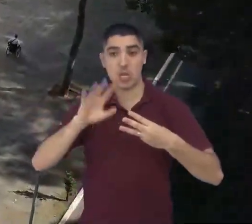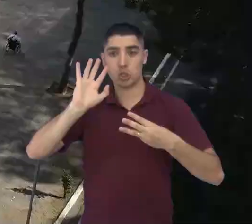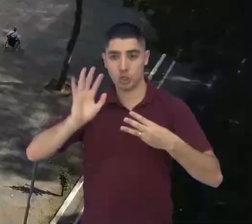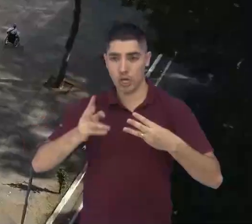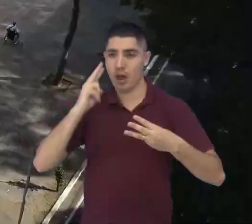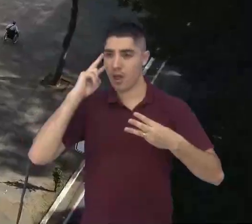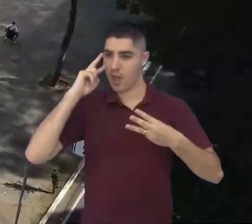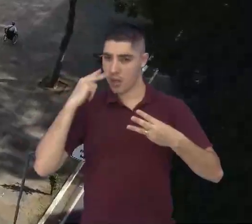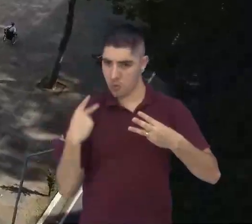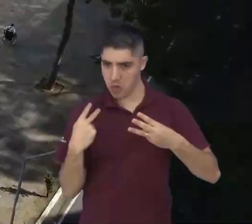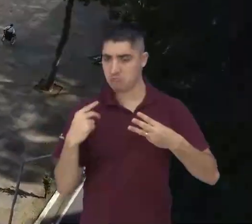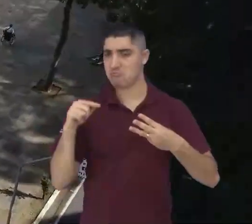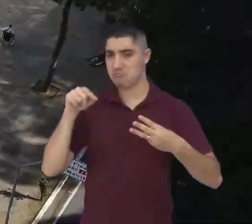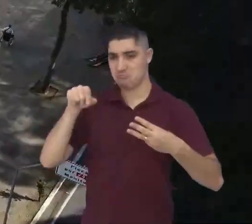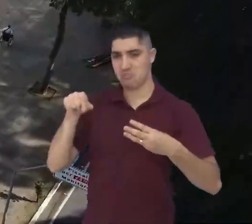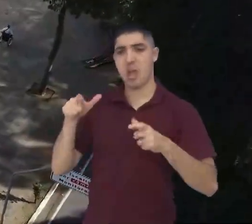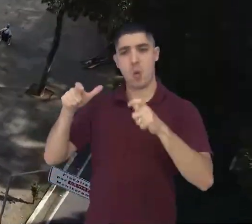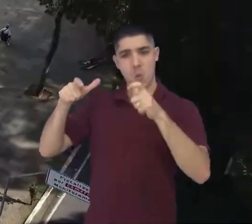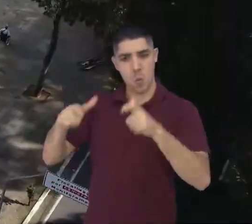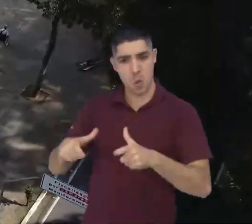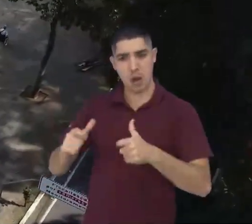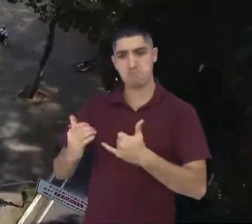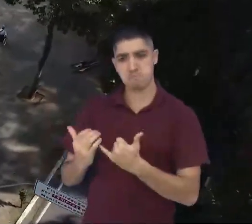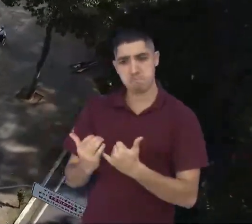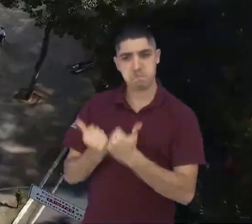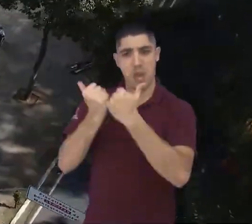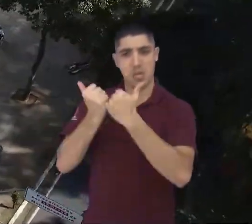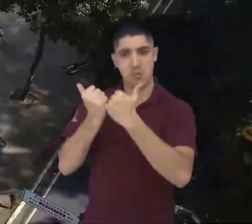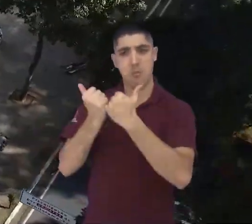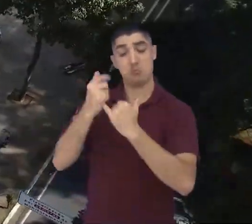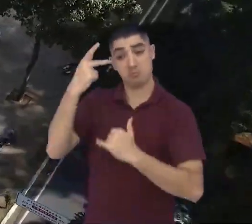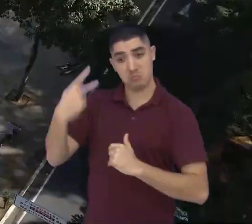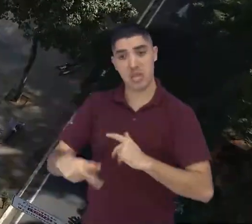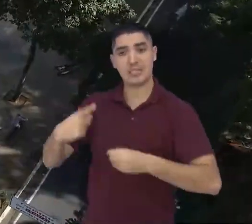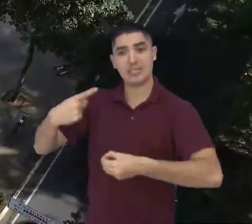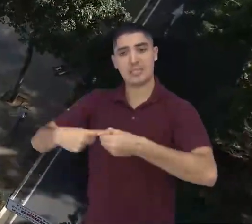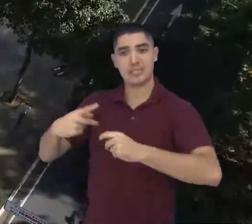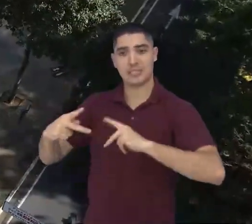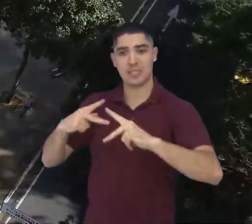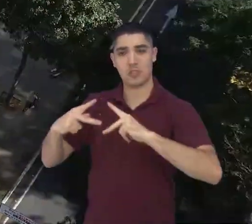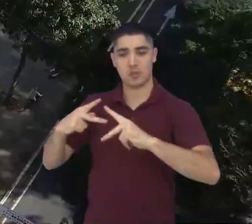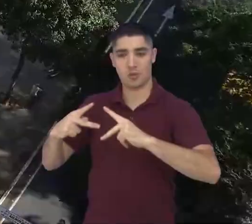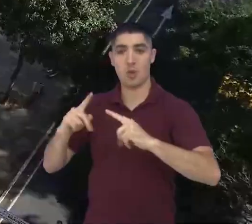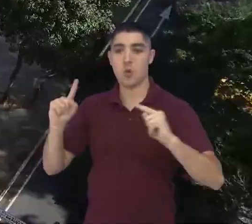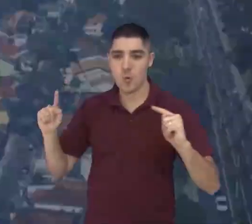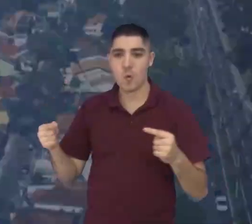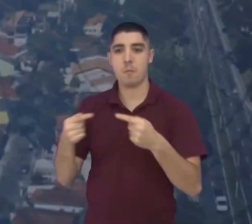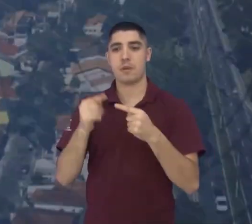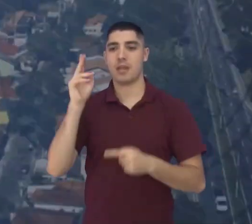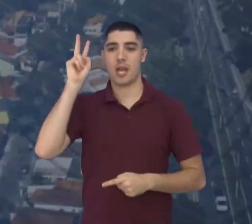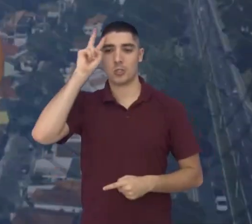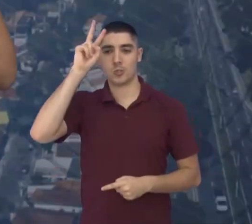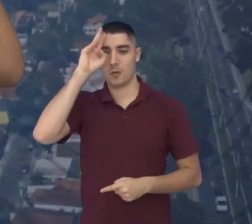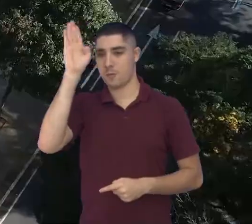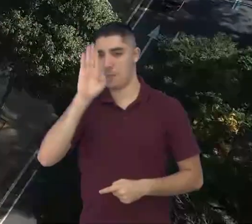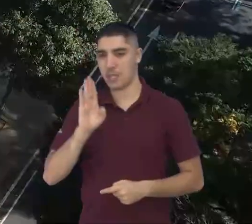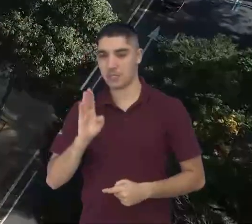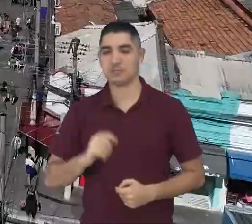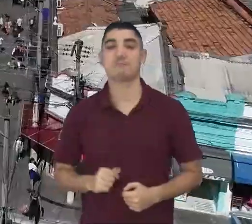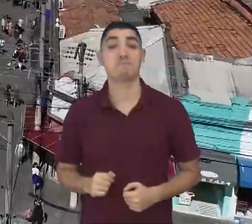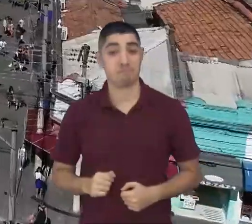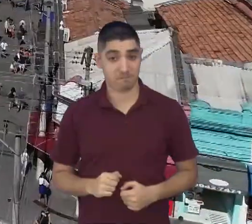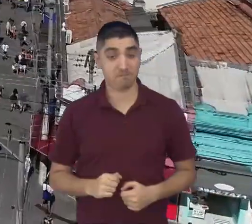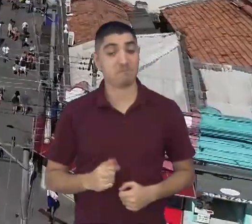patrimônio joseense para a história nacional. Só, inclusive, estamos